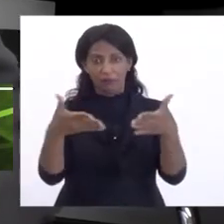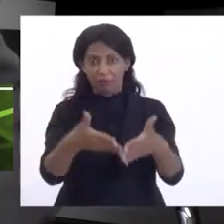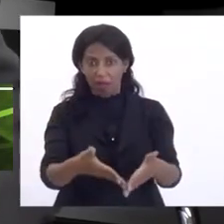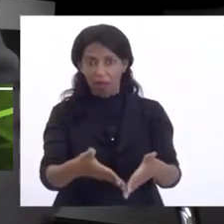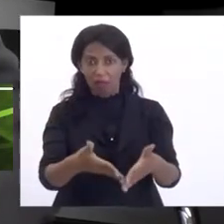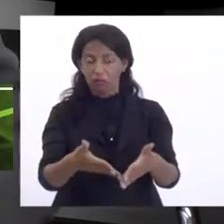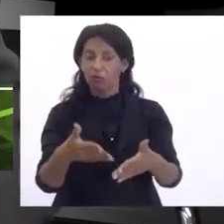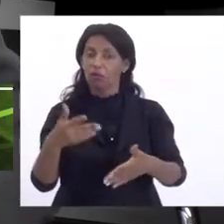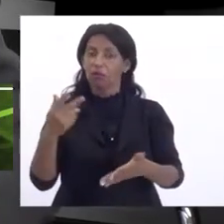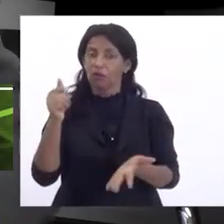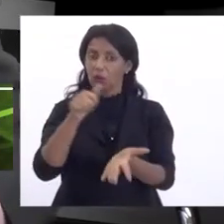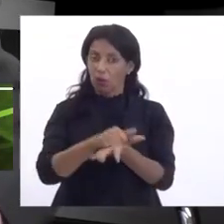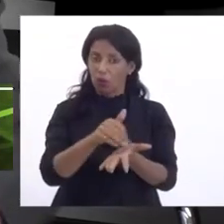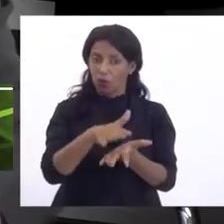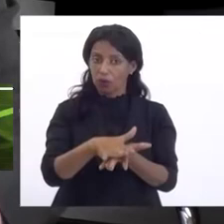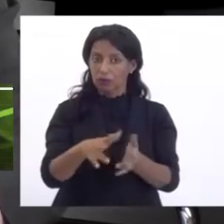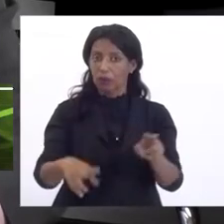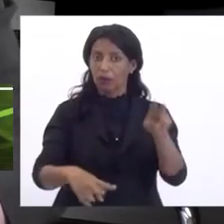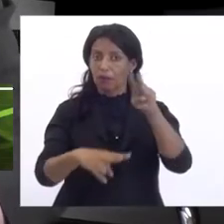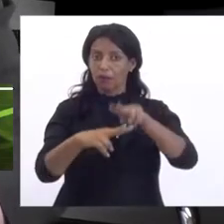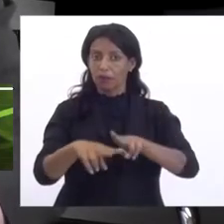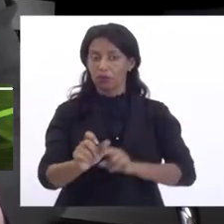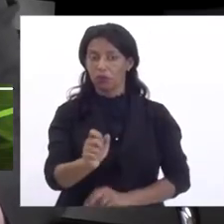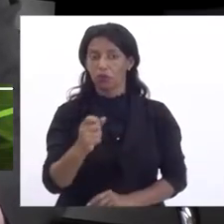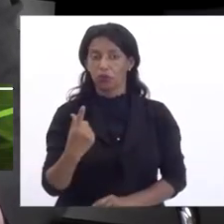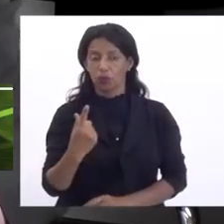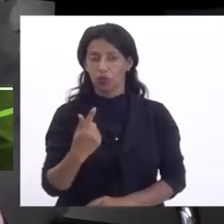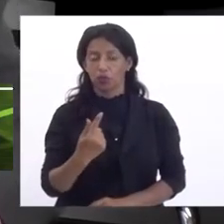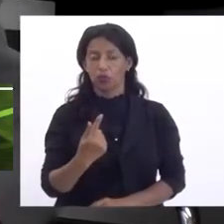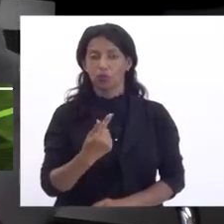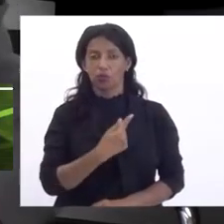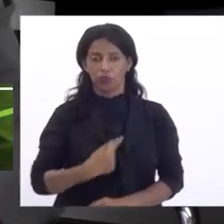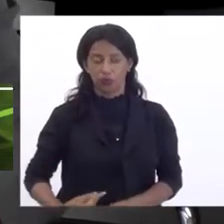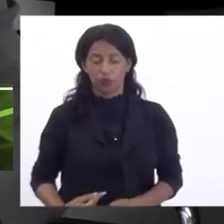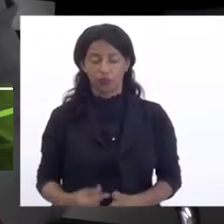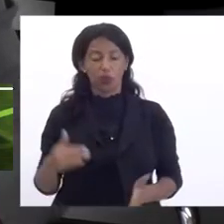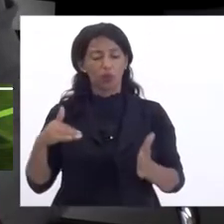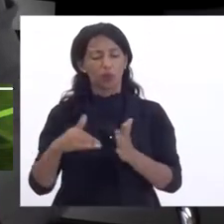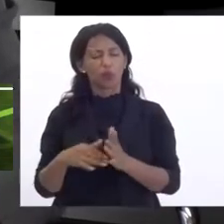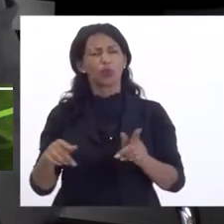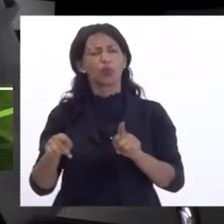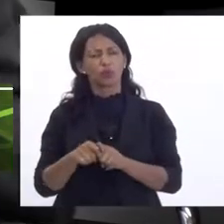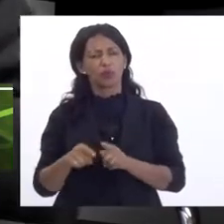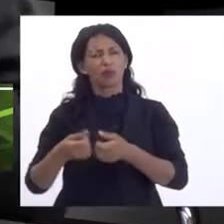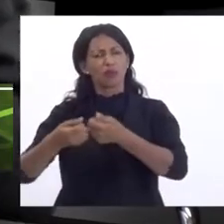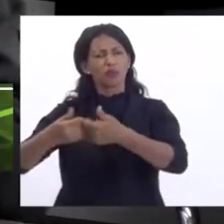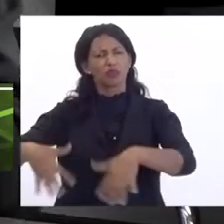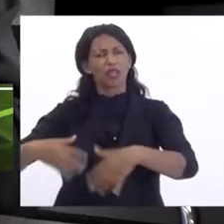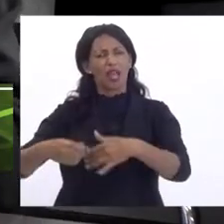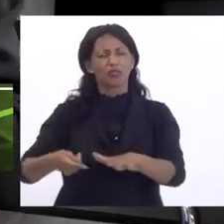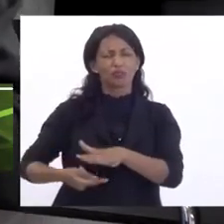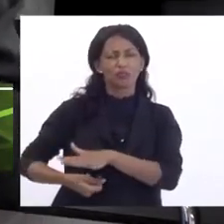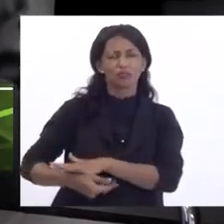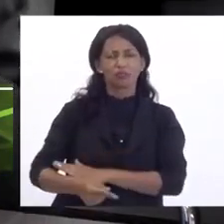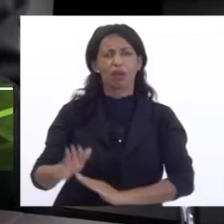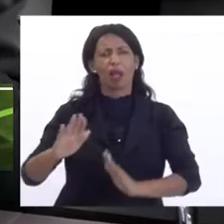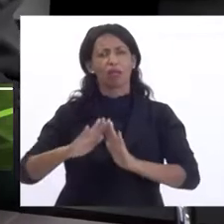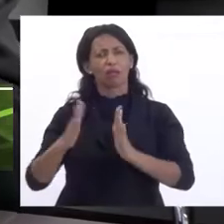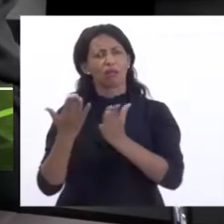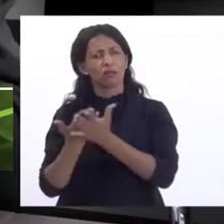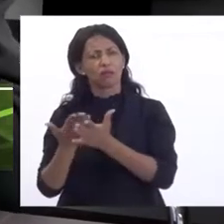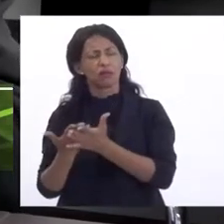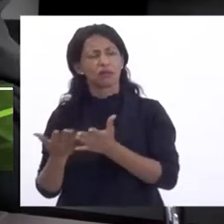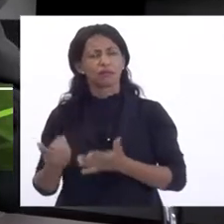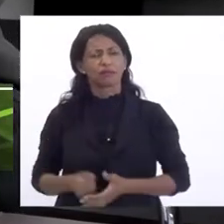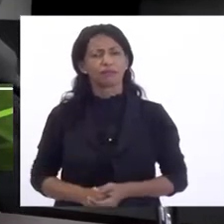que geraram a prisão do ex-governador. Por último, ainda destaco os gastos com os investimentos das escolas